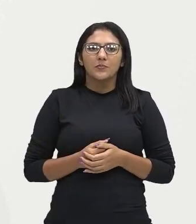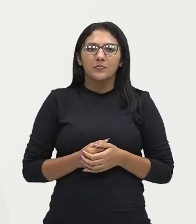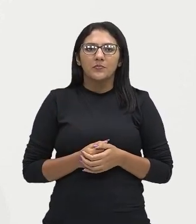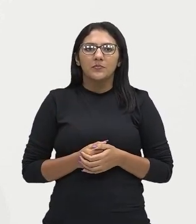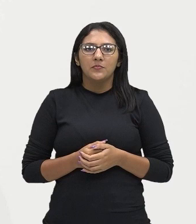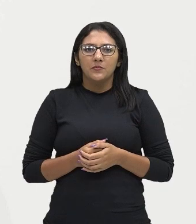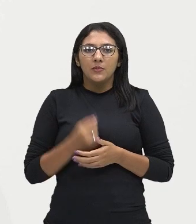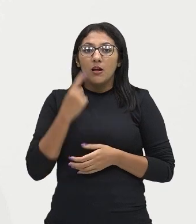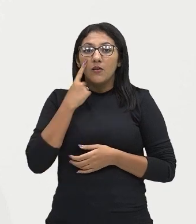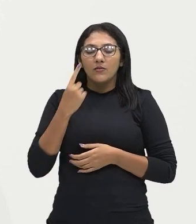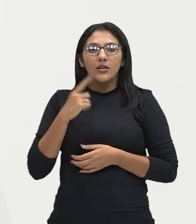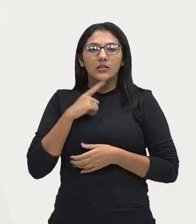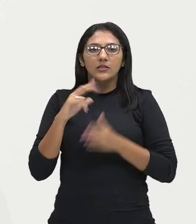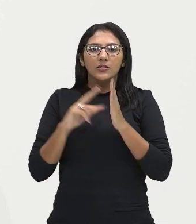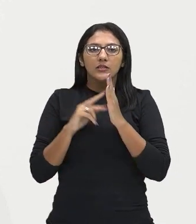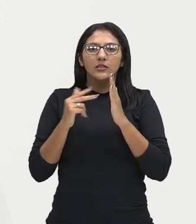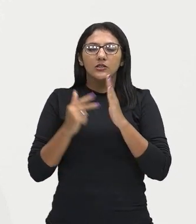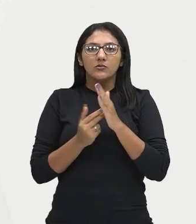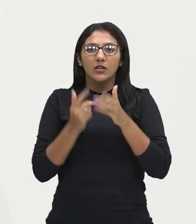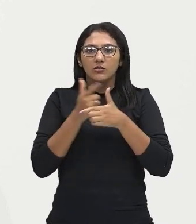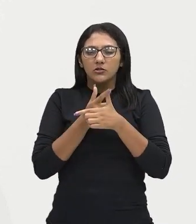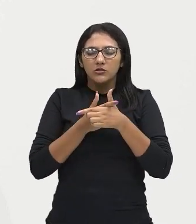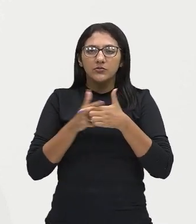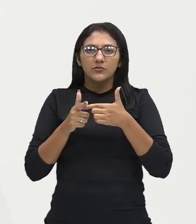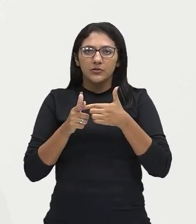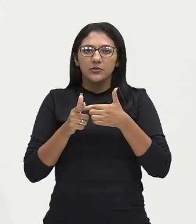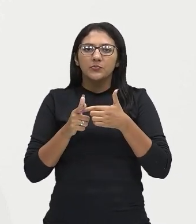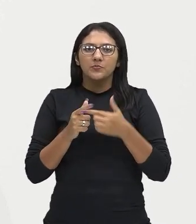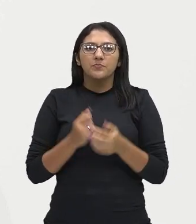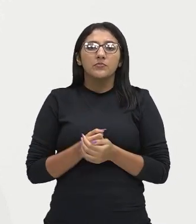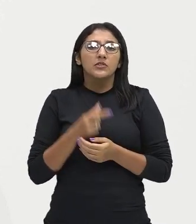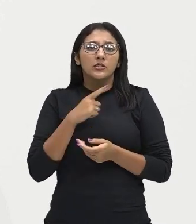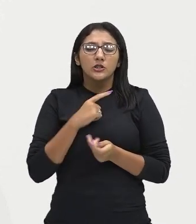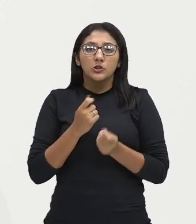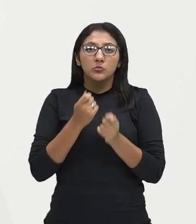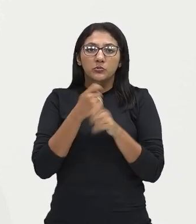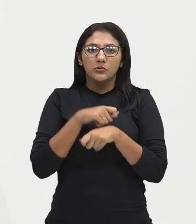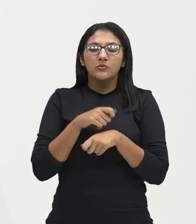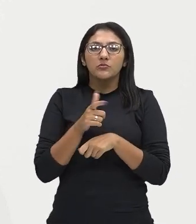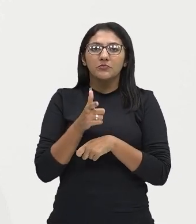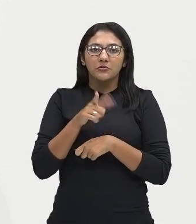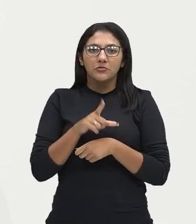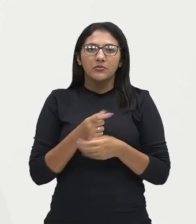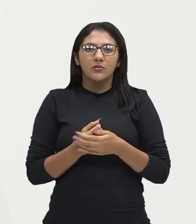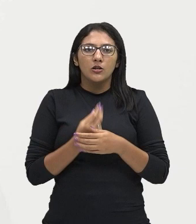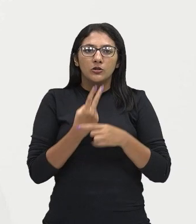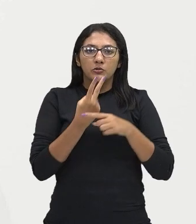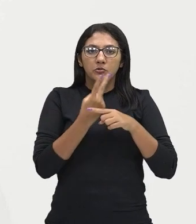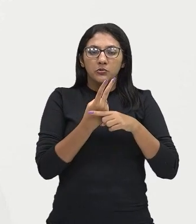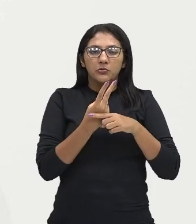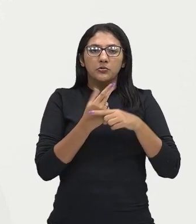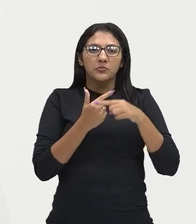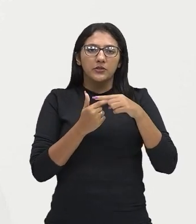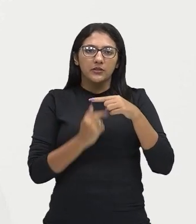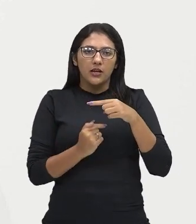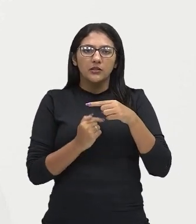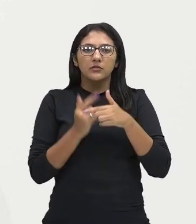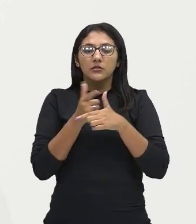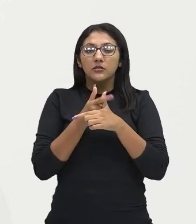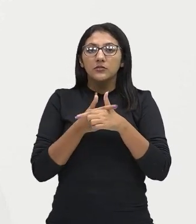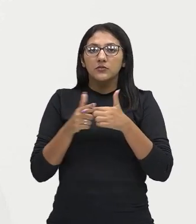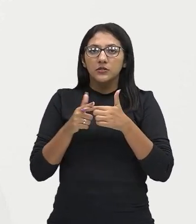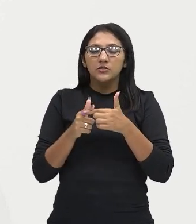ele está indicando que é uma divisão de fração. Então nós podemos escrever 2 sobre 7 dividido por 5 sobre